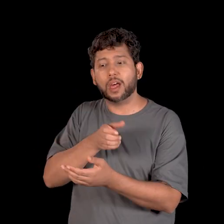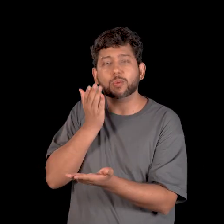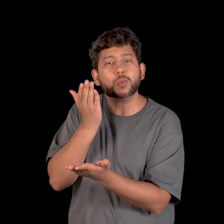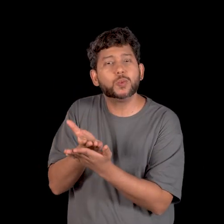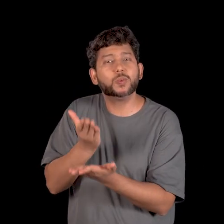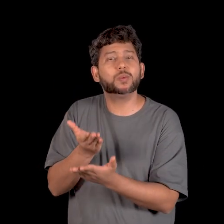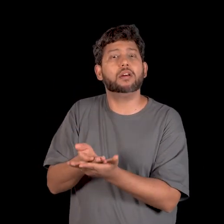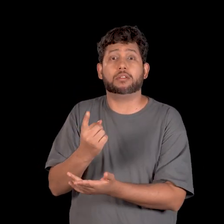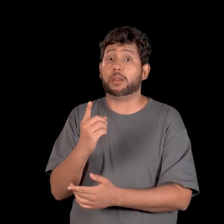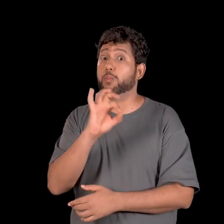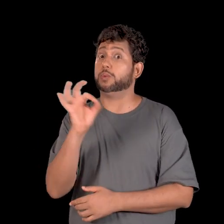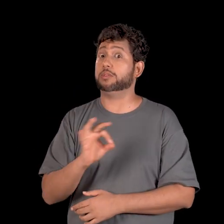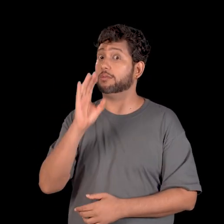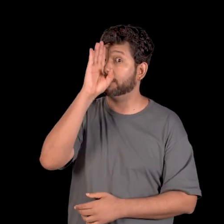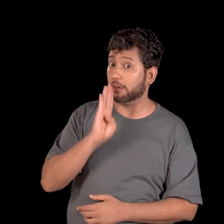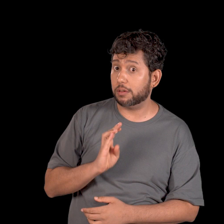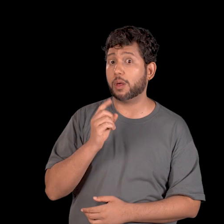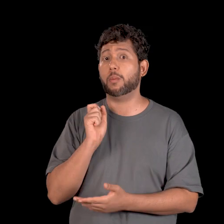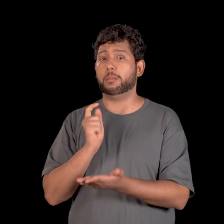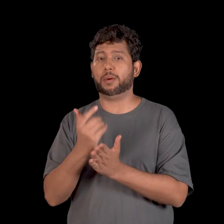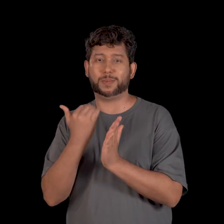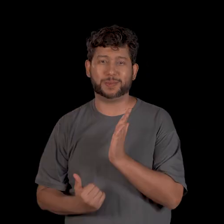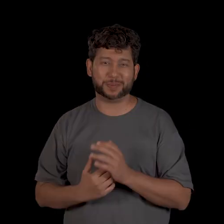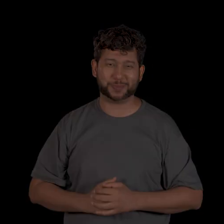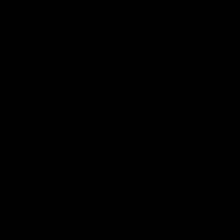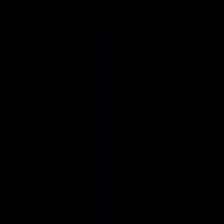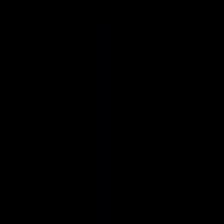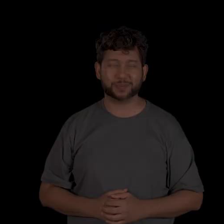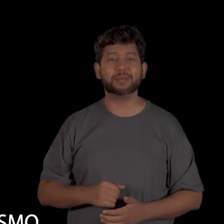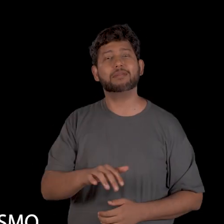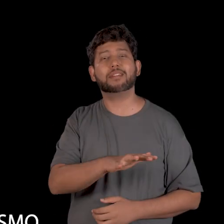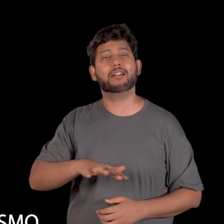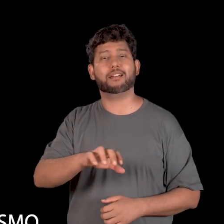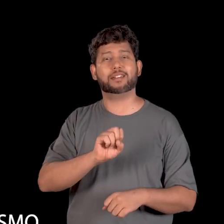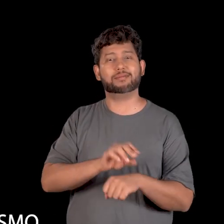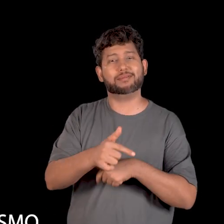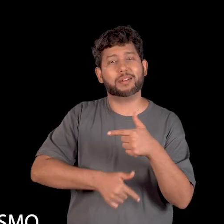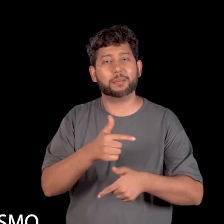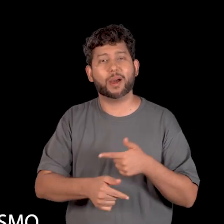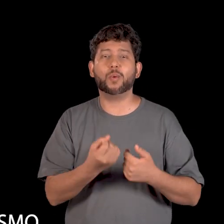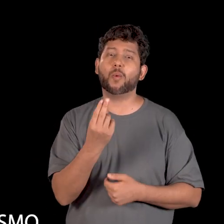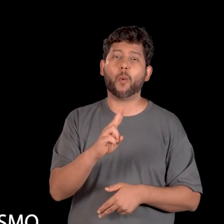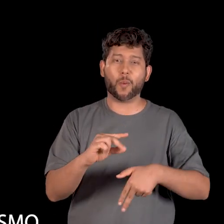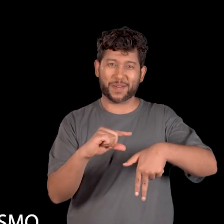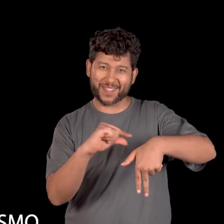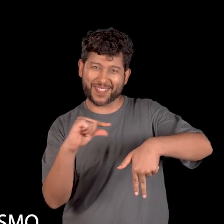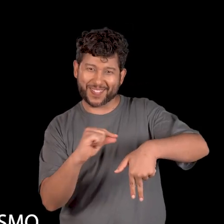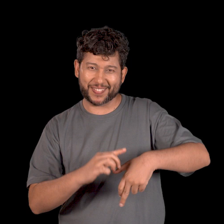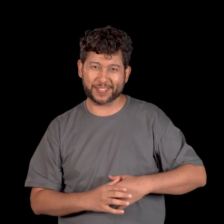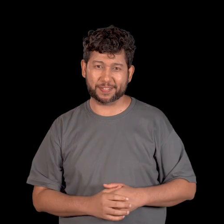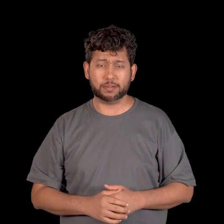que por sua vez oferece bolsas de estudo integrais ou parciais. O mercado de trabalho e o